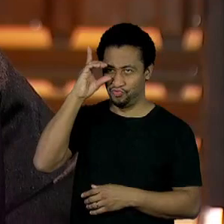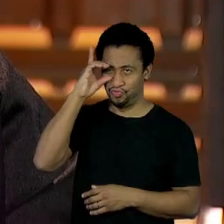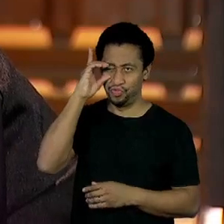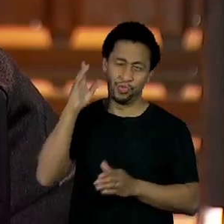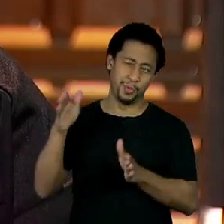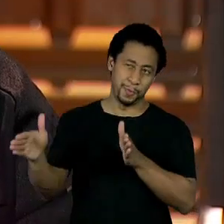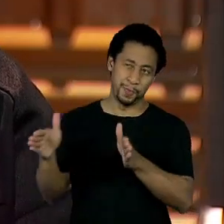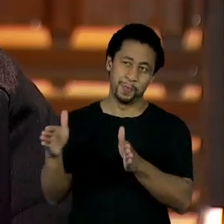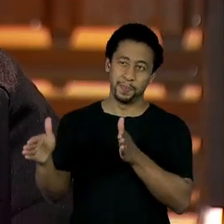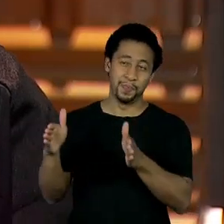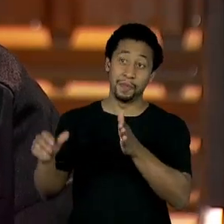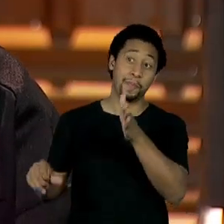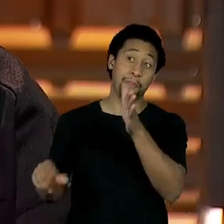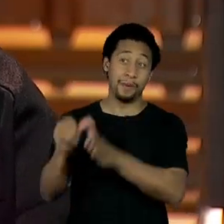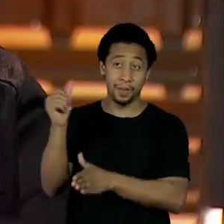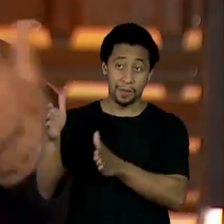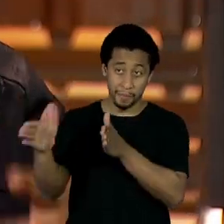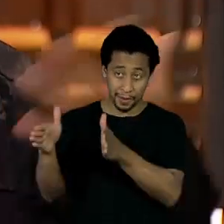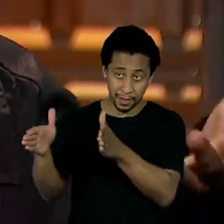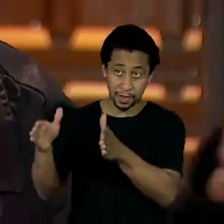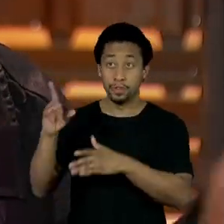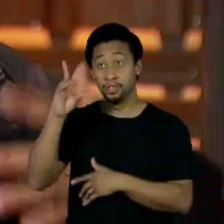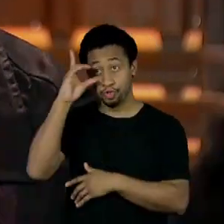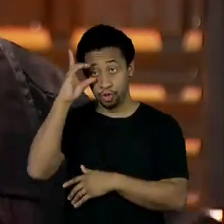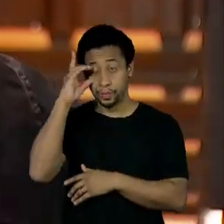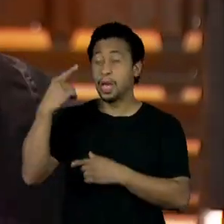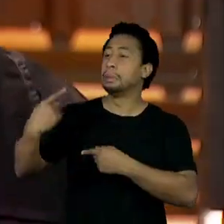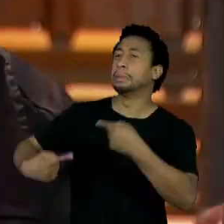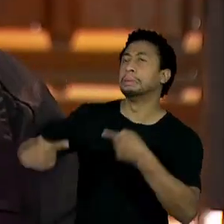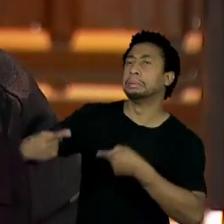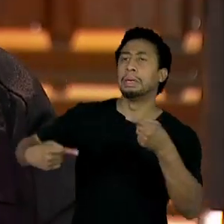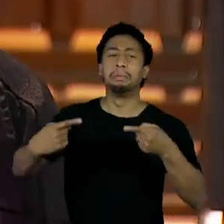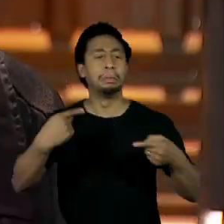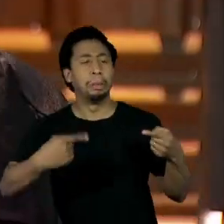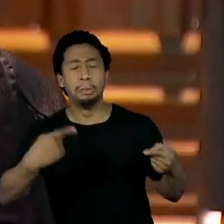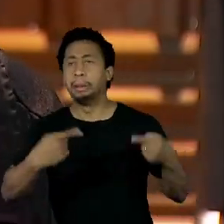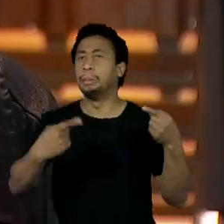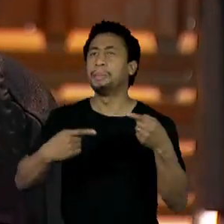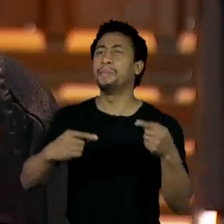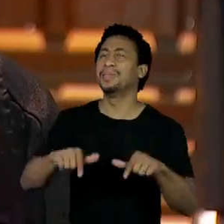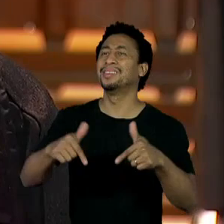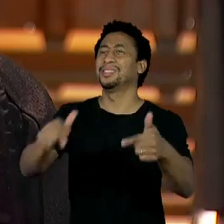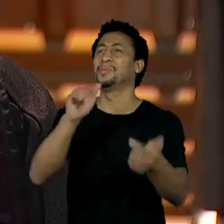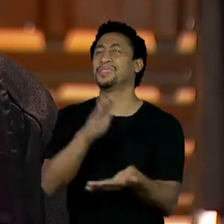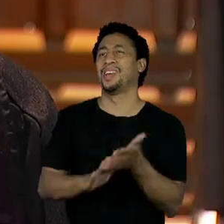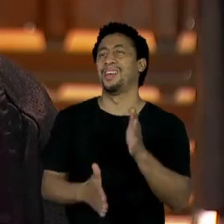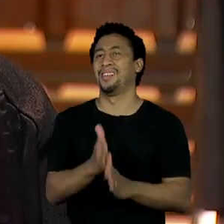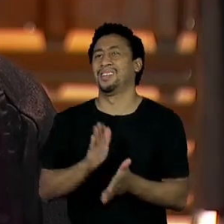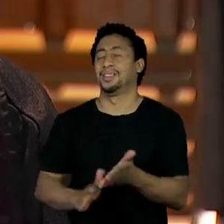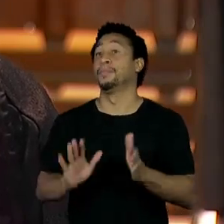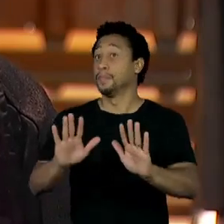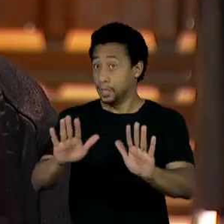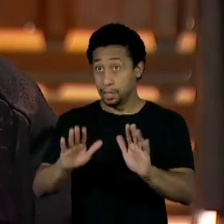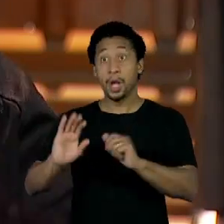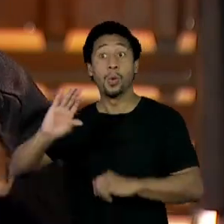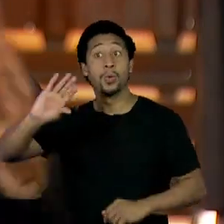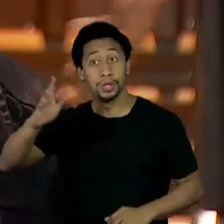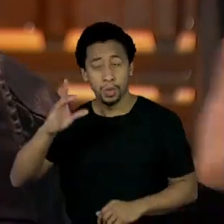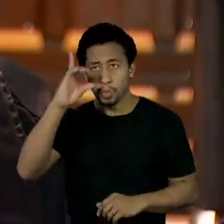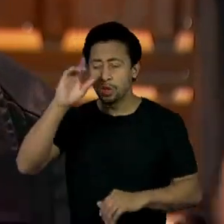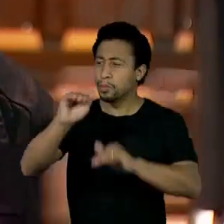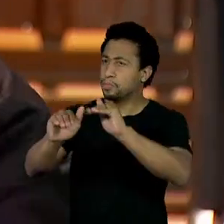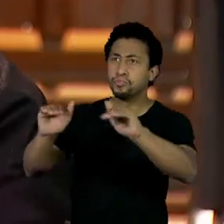E era primeiro governo Dilma. E era uma coisa que ele discutia, não saía do lugar e tal. E um dia, numa ocasião, a Jandira Fegali chegou e falou assim,